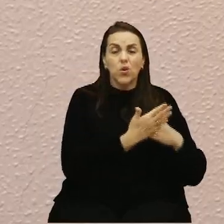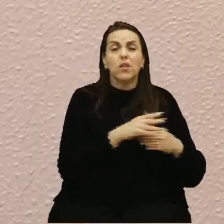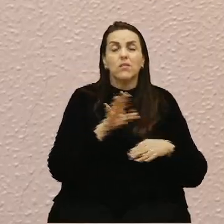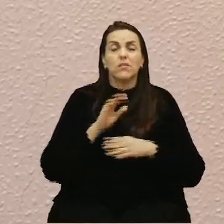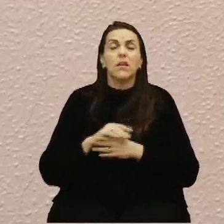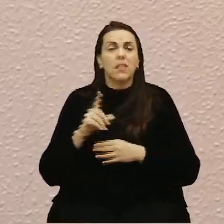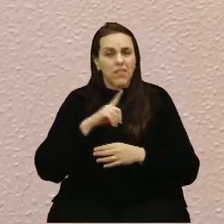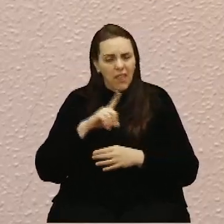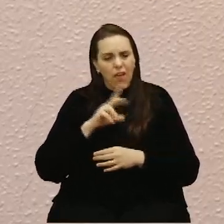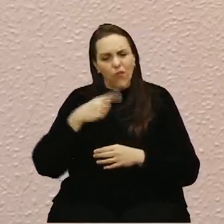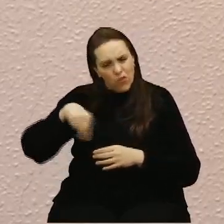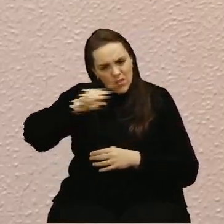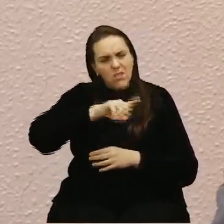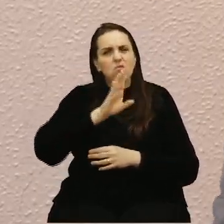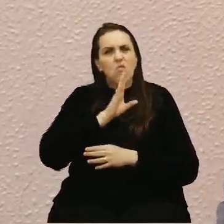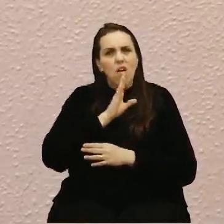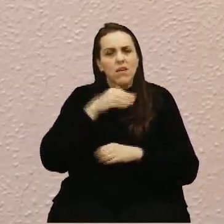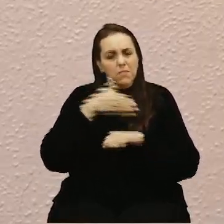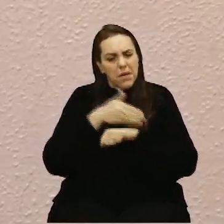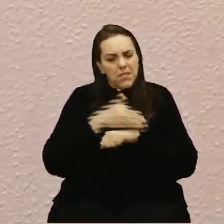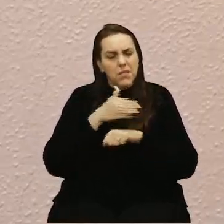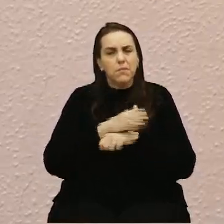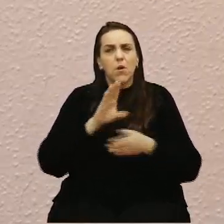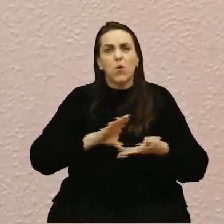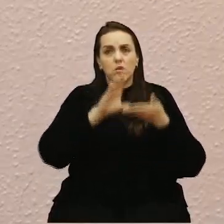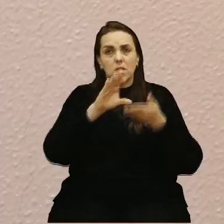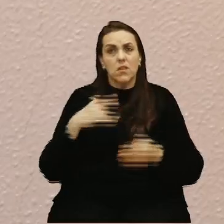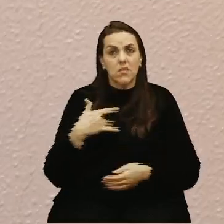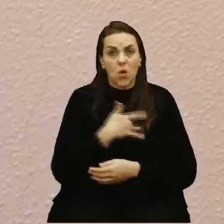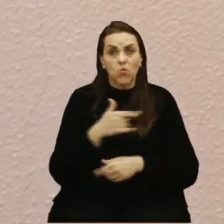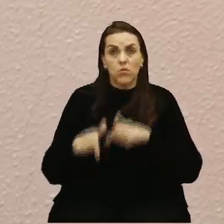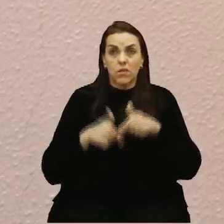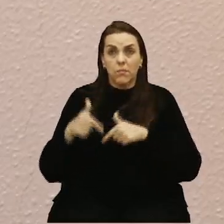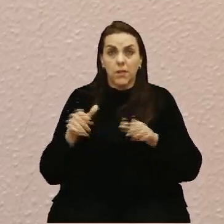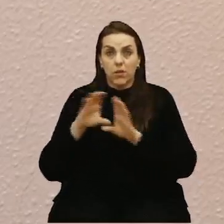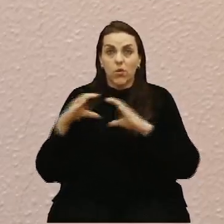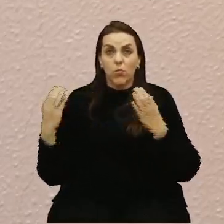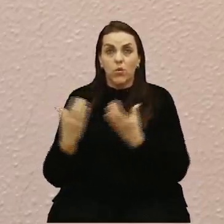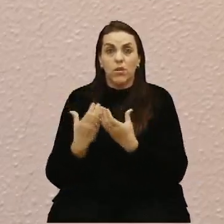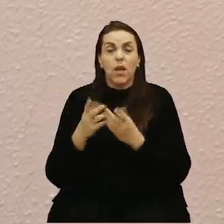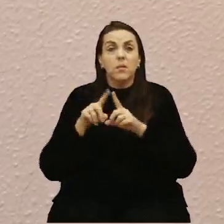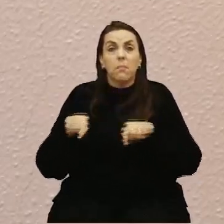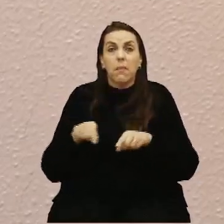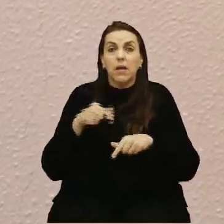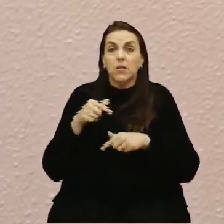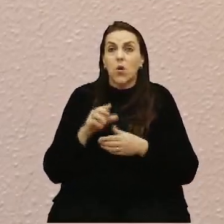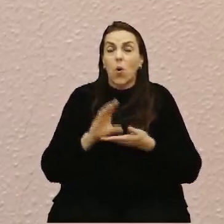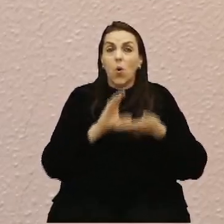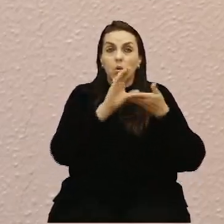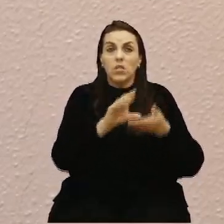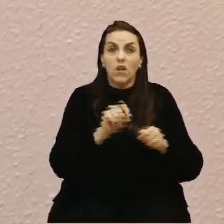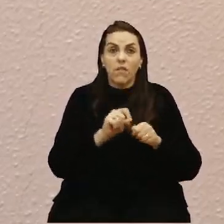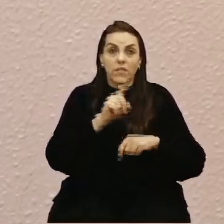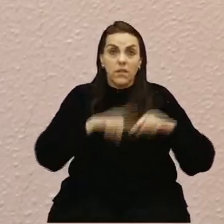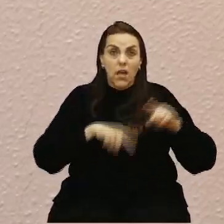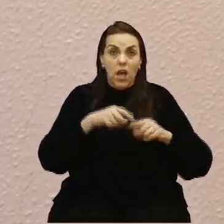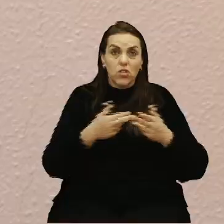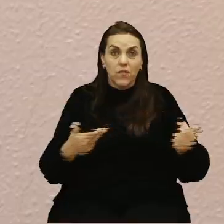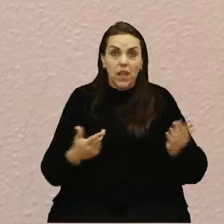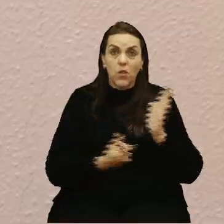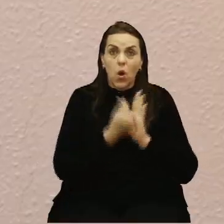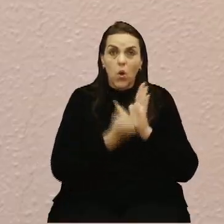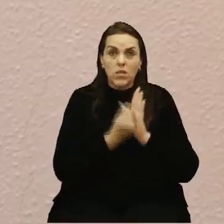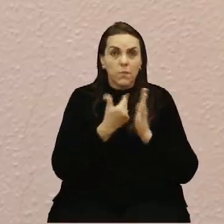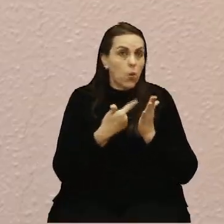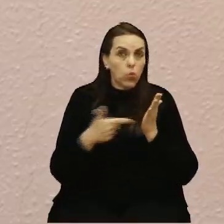certeza, fazem parte do Conselho de Saúde, fazem um trabalho na sua comunidade e muitas vezes o Conselho vai fazer uma atividade, não tem previsão orçamentária.